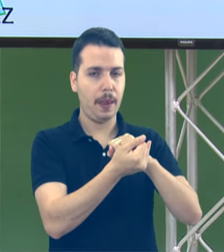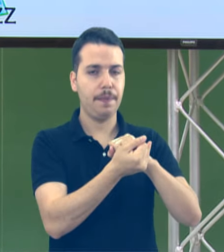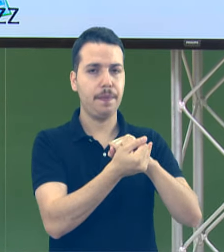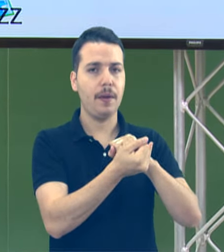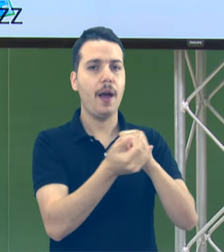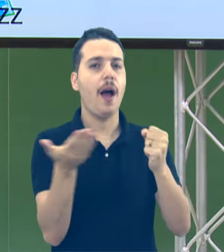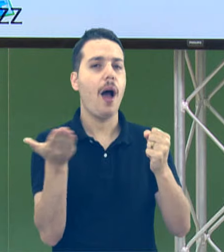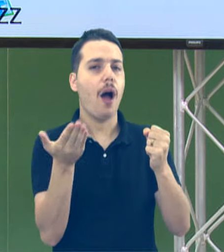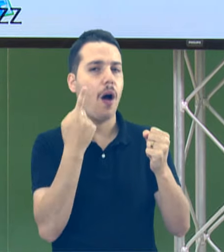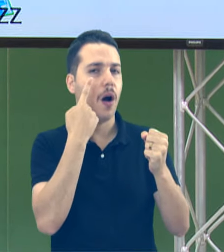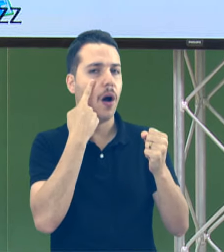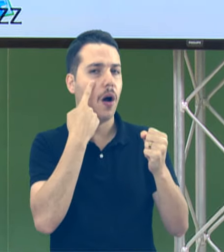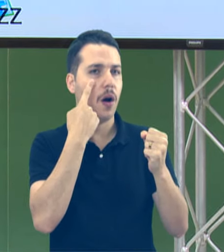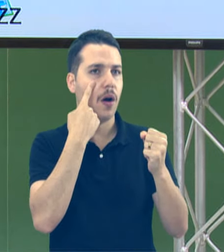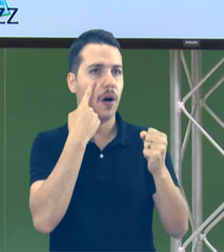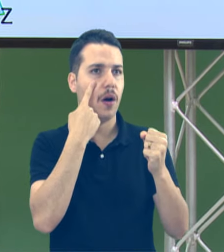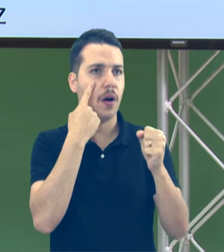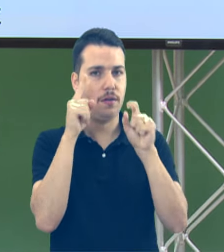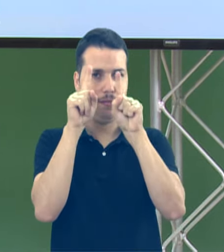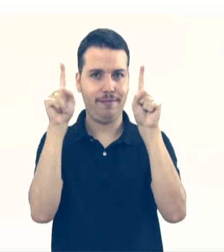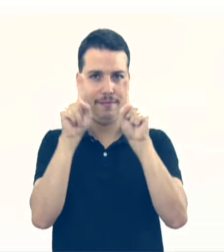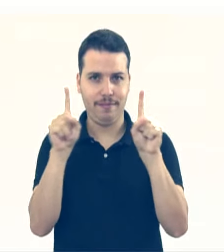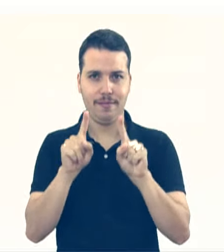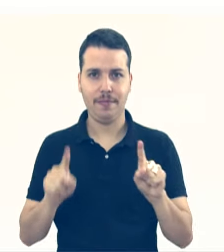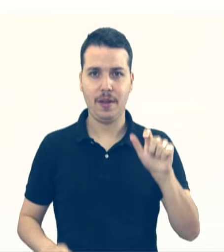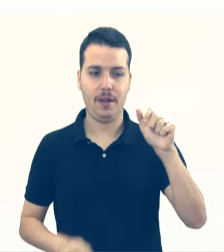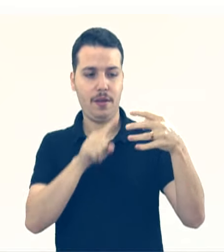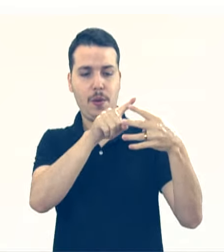vamos observar essas 4